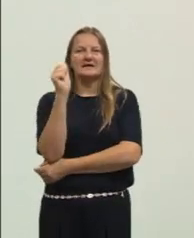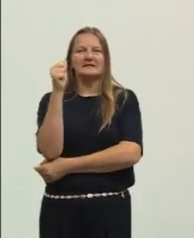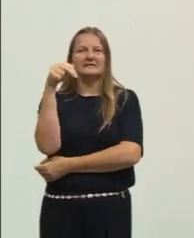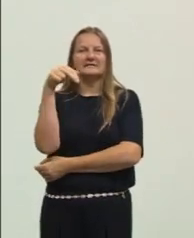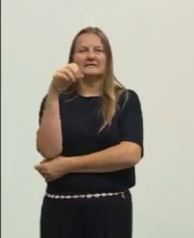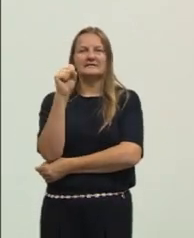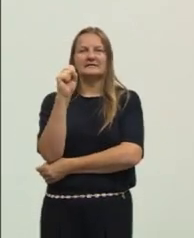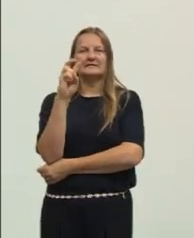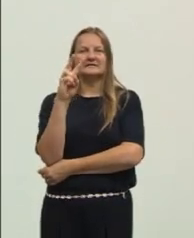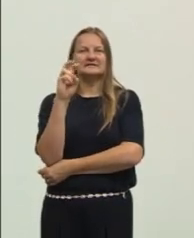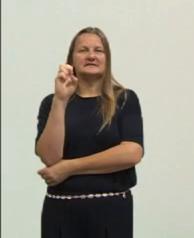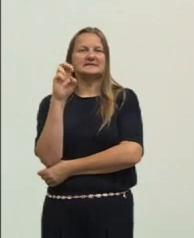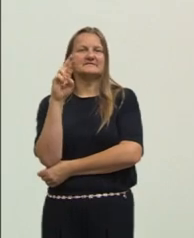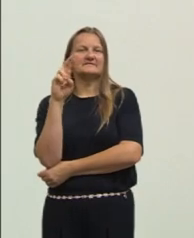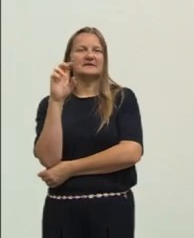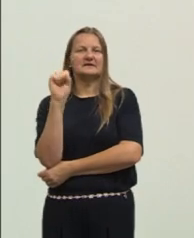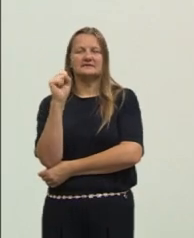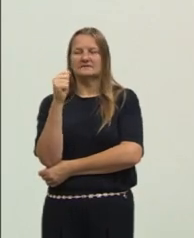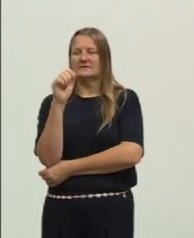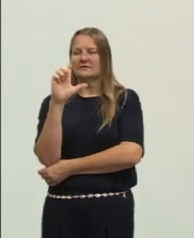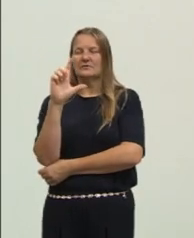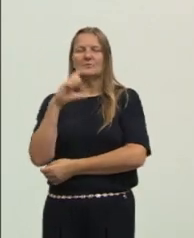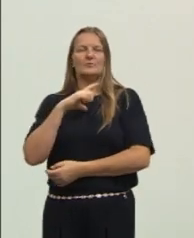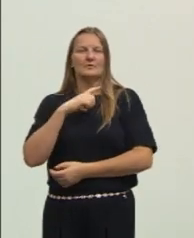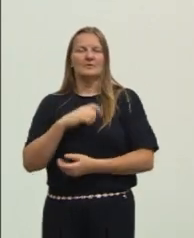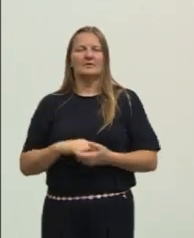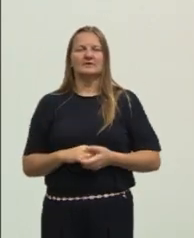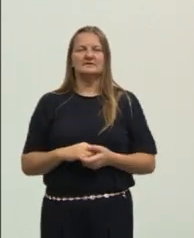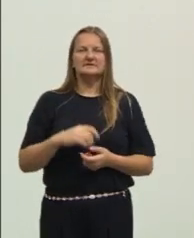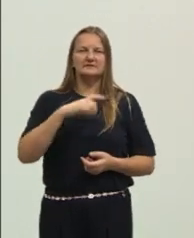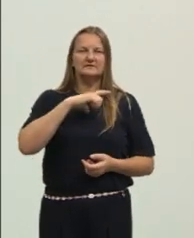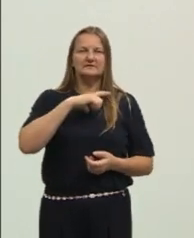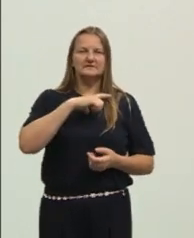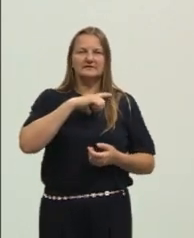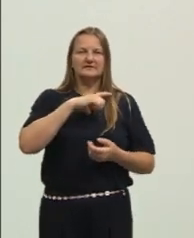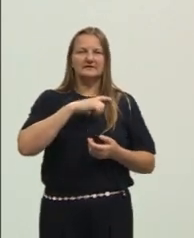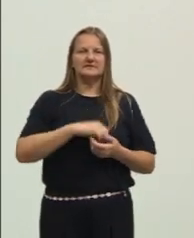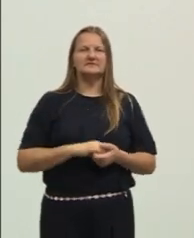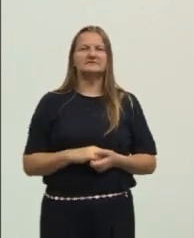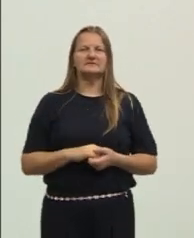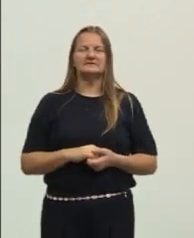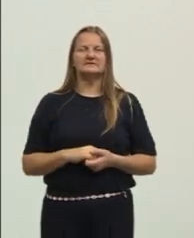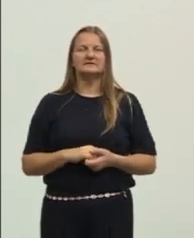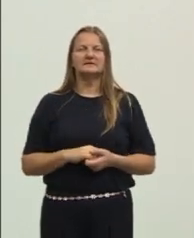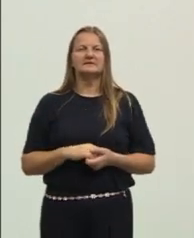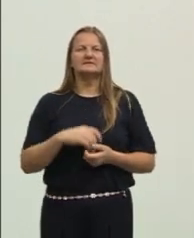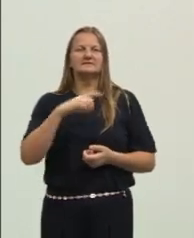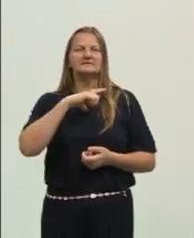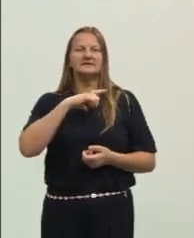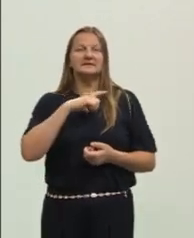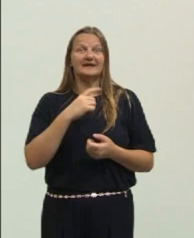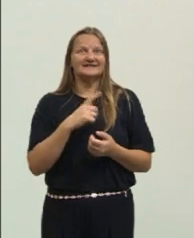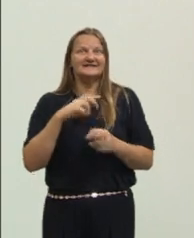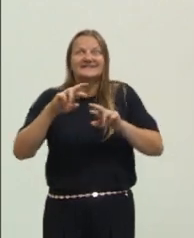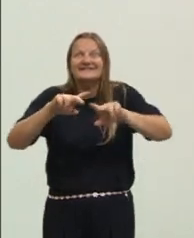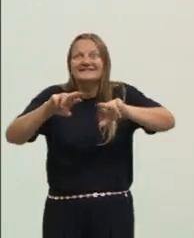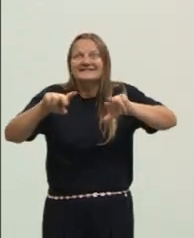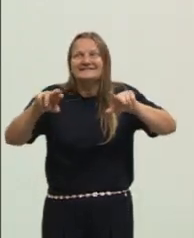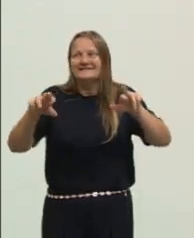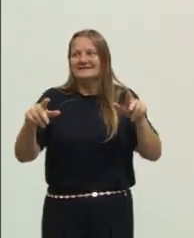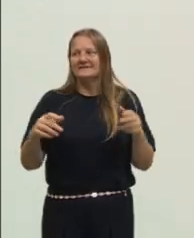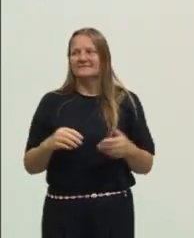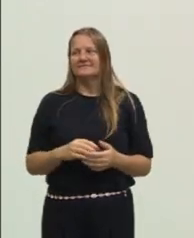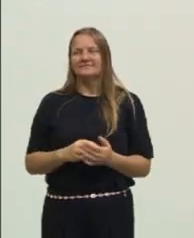pública Ele eles tende a crescer nos próximos anos então você que está aí no terceiro ano segundo ano enfim